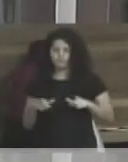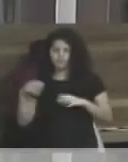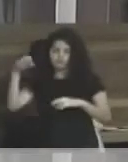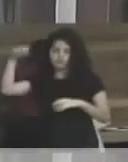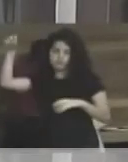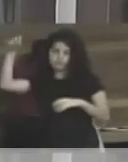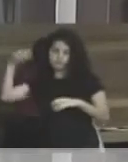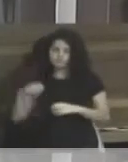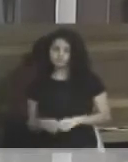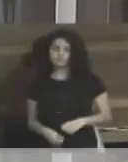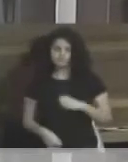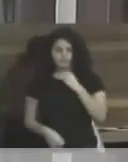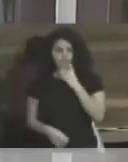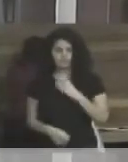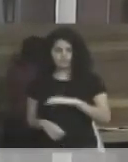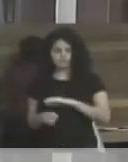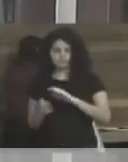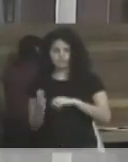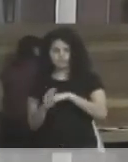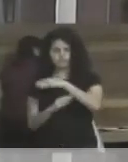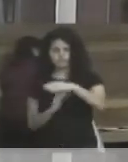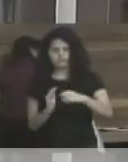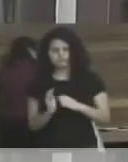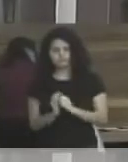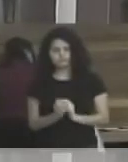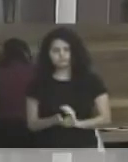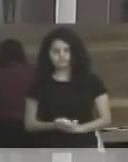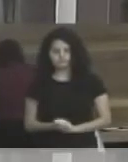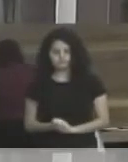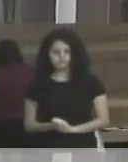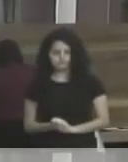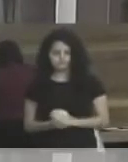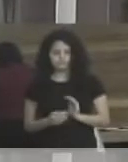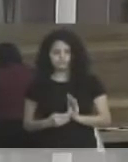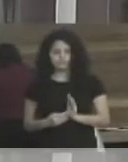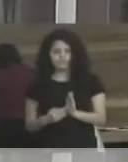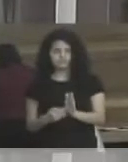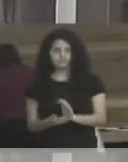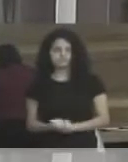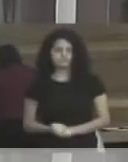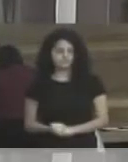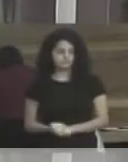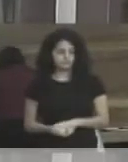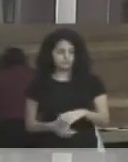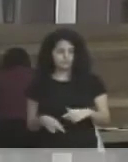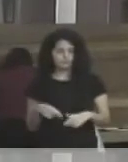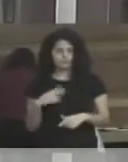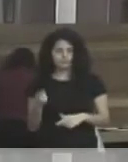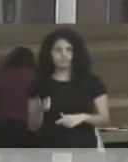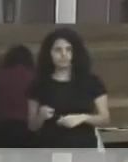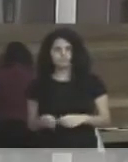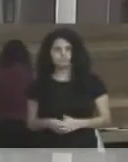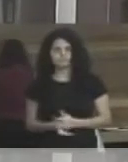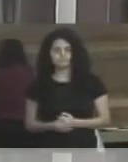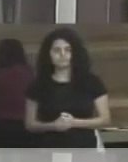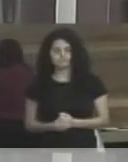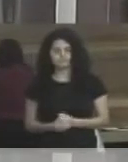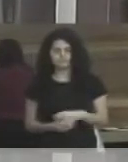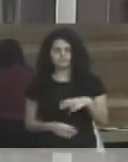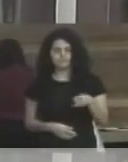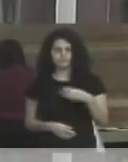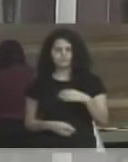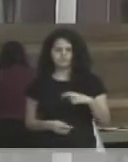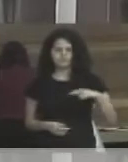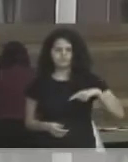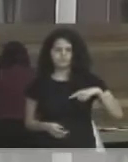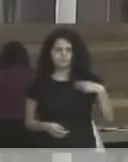para todo mundo. Então, a gente apresenta também essa demanda aqui. E um outro ponto, né, tem outras indicações, mas não vou falar